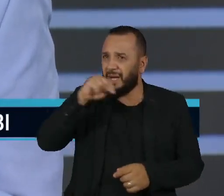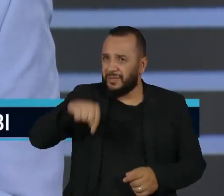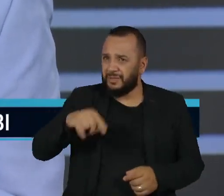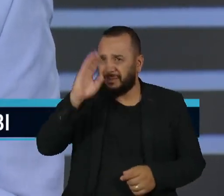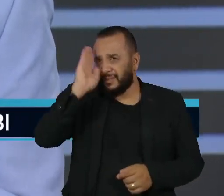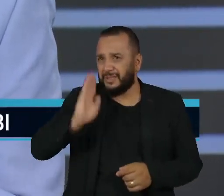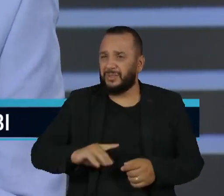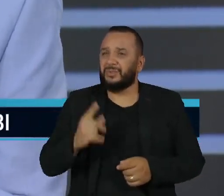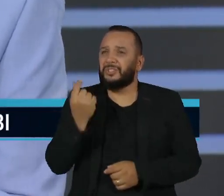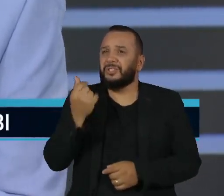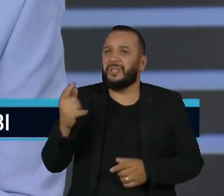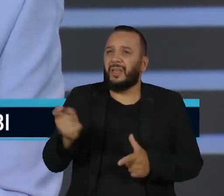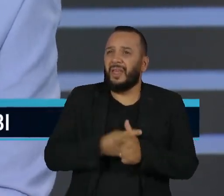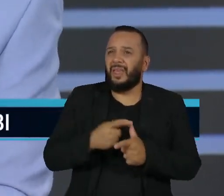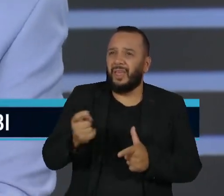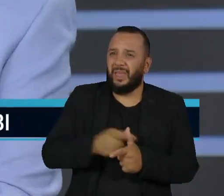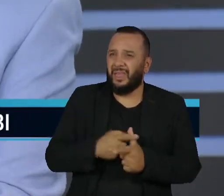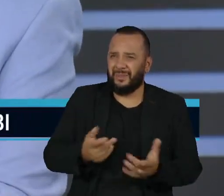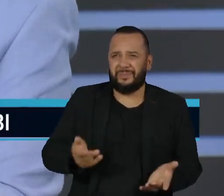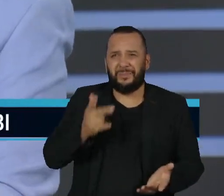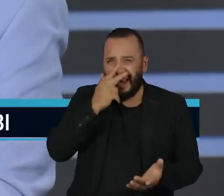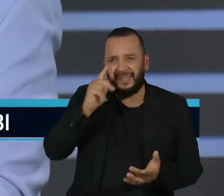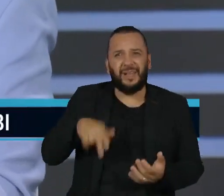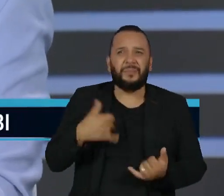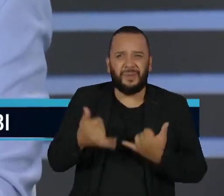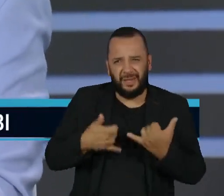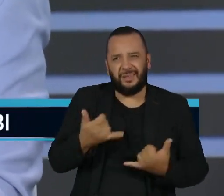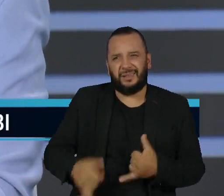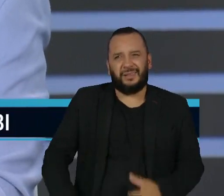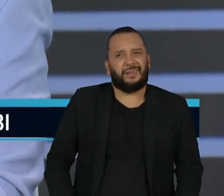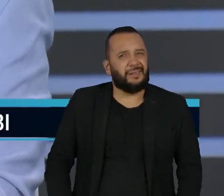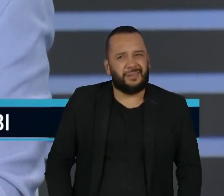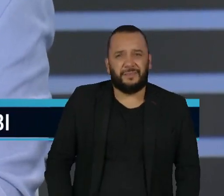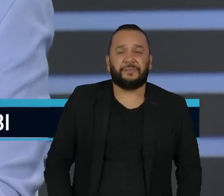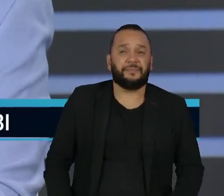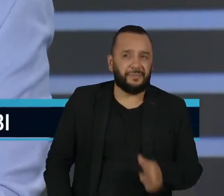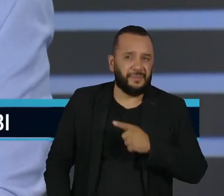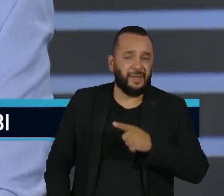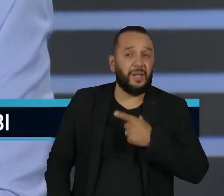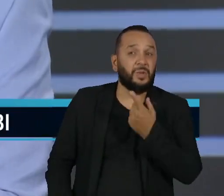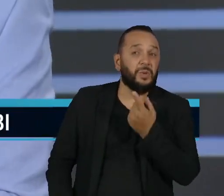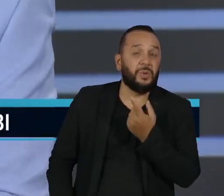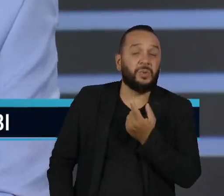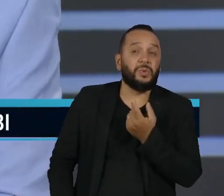caixa, fazendo uma brincadeira? E ainda esse número tem uma coisa meio de malandro, é